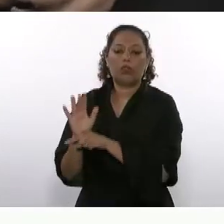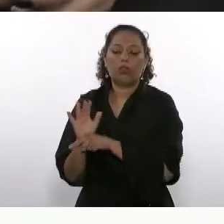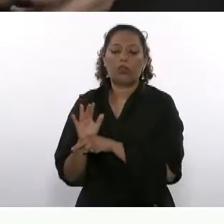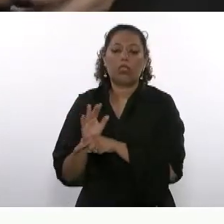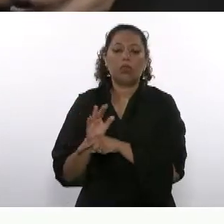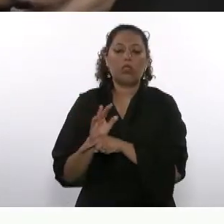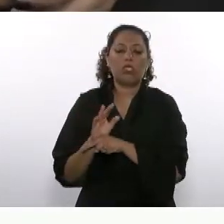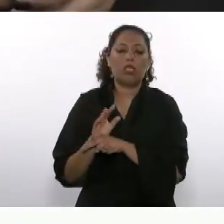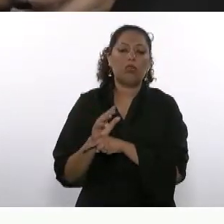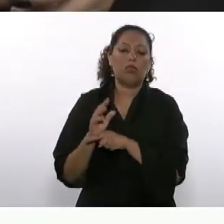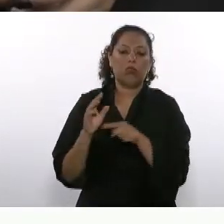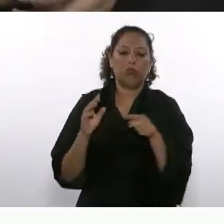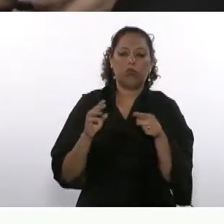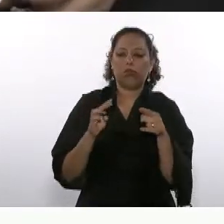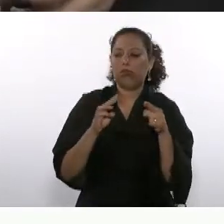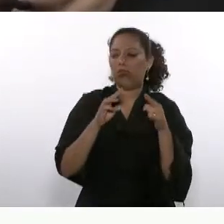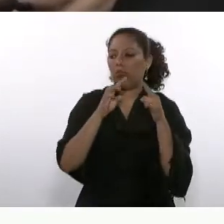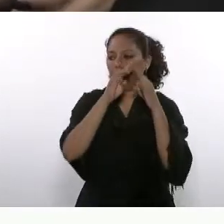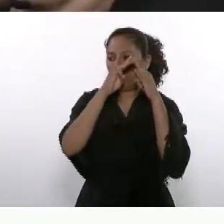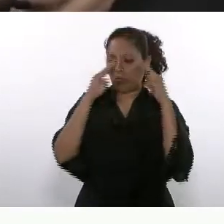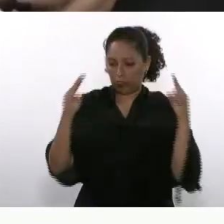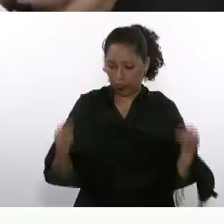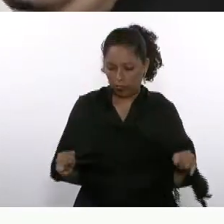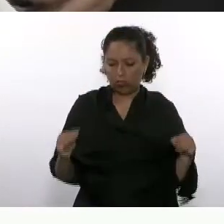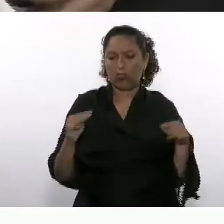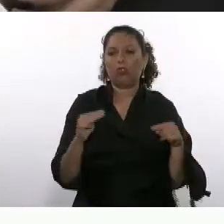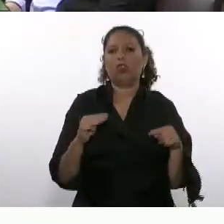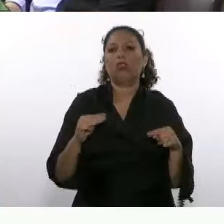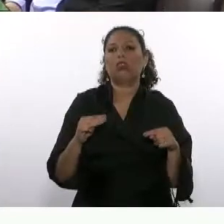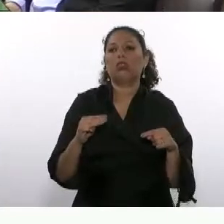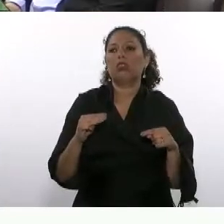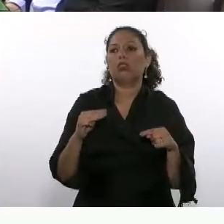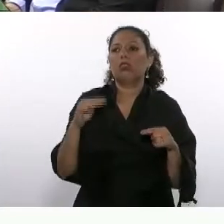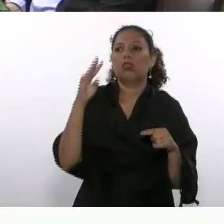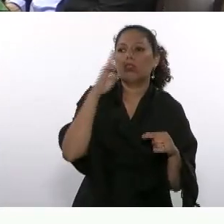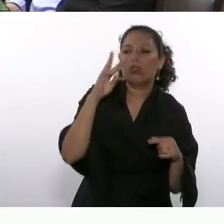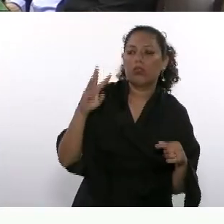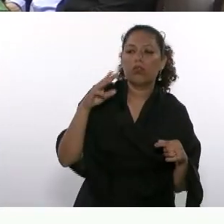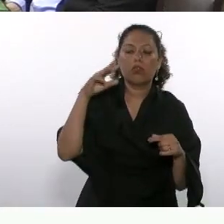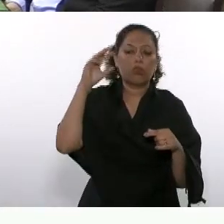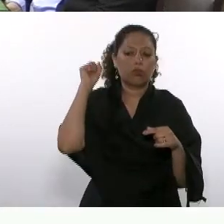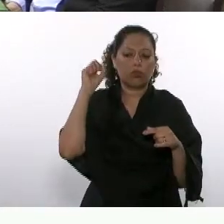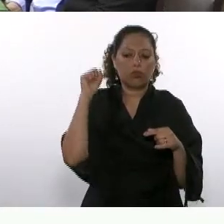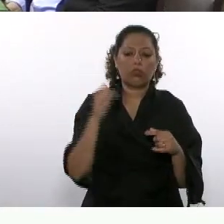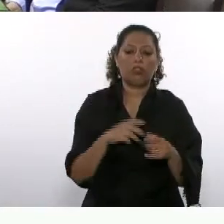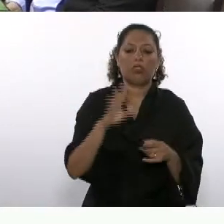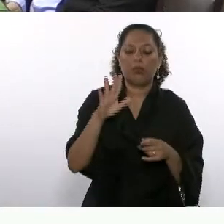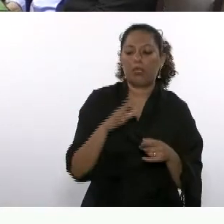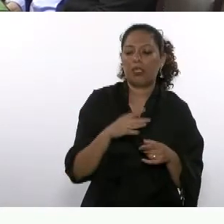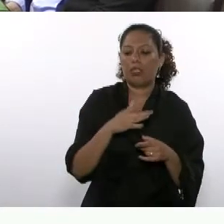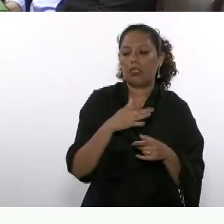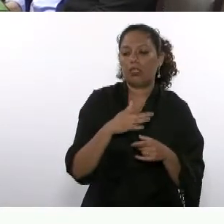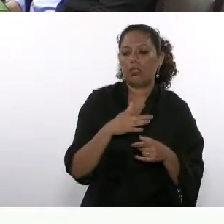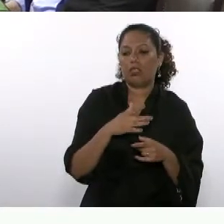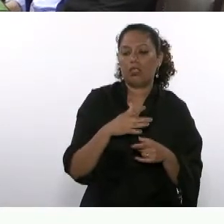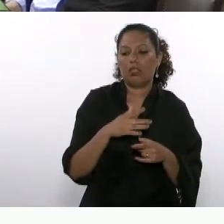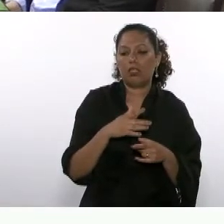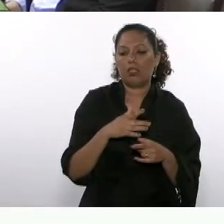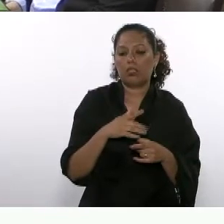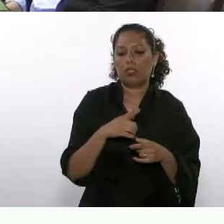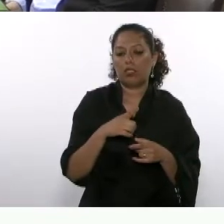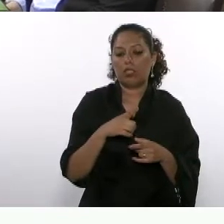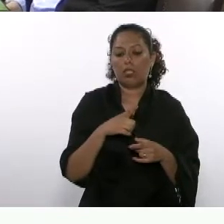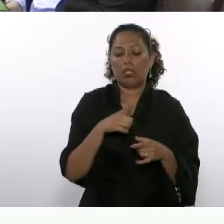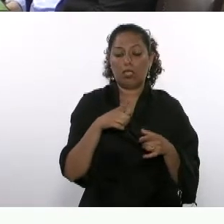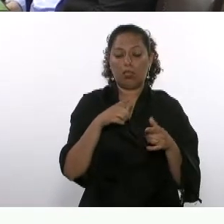Som. Tá? A gente teve reuniões com o BID, e o BID disse que não tem mais nenhum interesse, porque, na verdade, esse era o programa